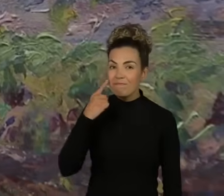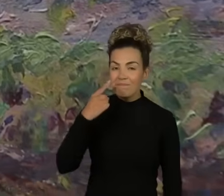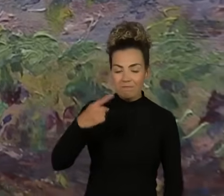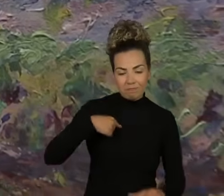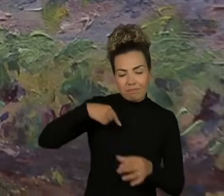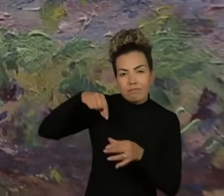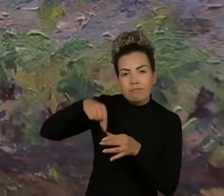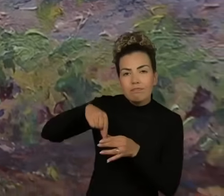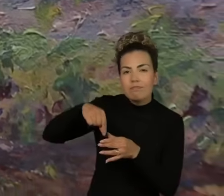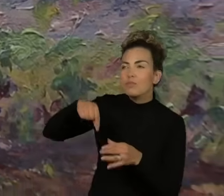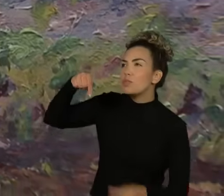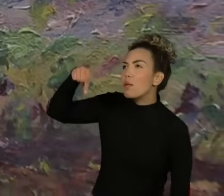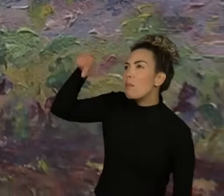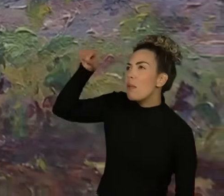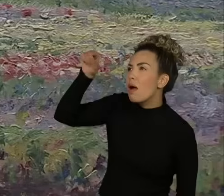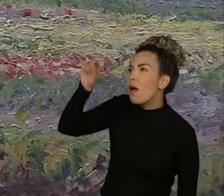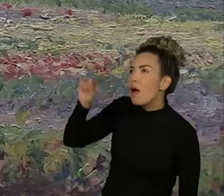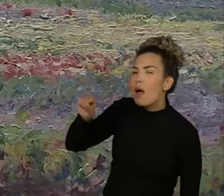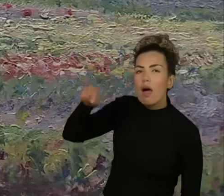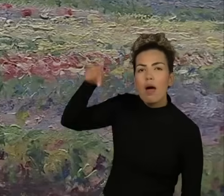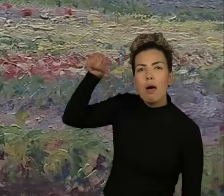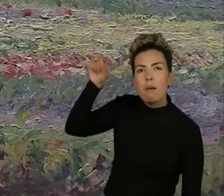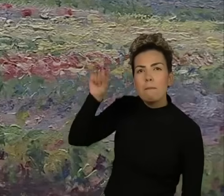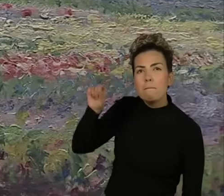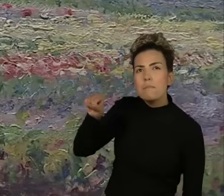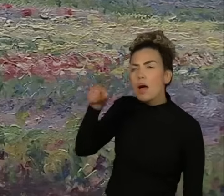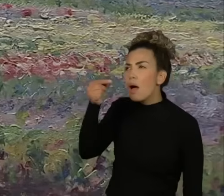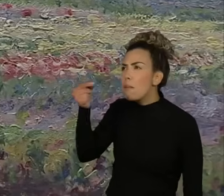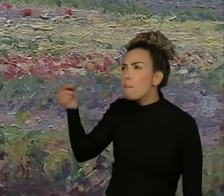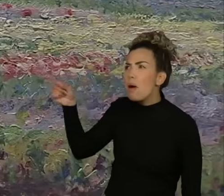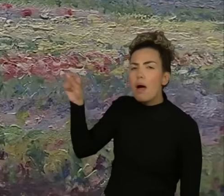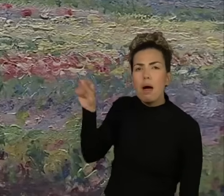Pinceladas densas e horizontais formam o